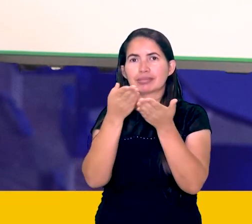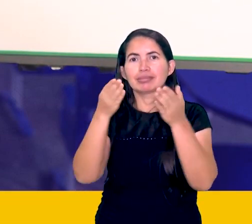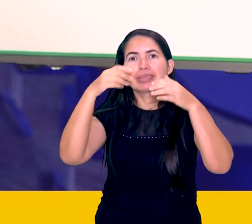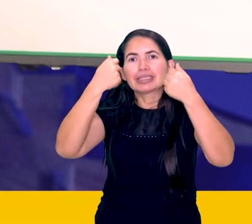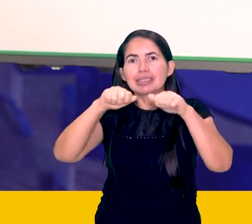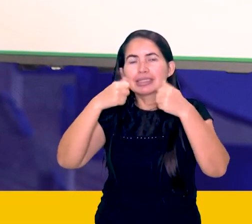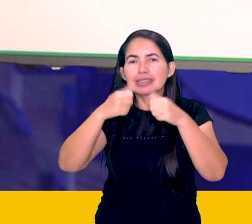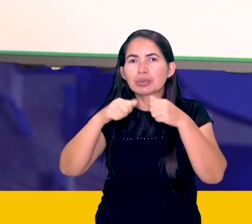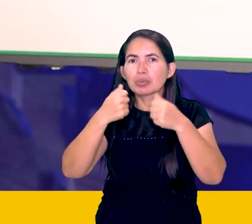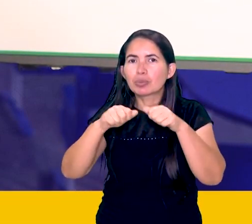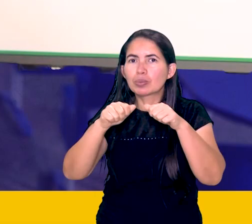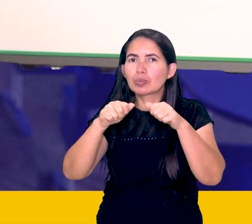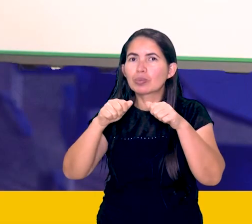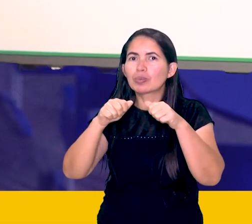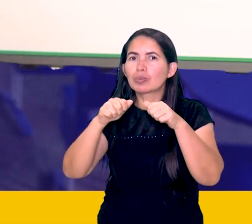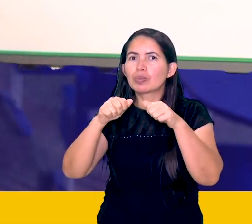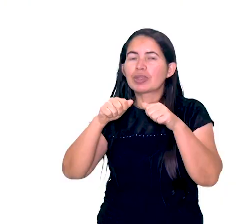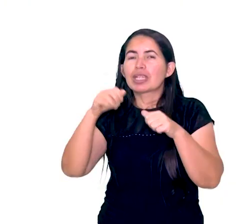precisam necessariamente